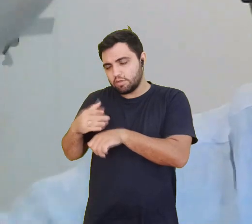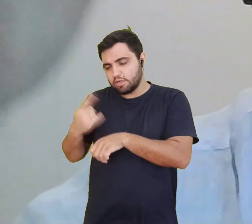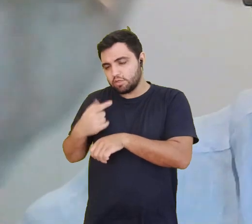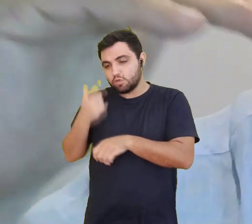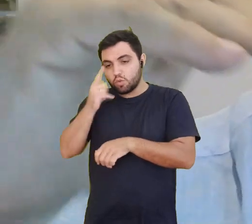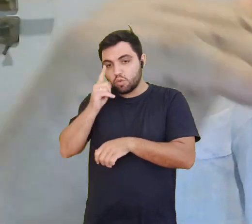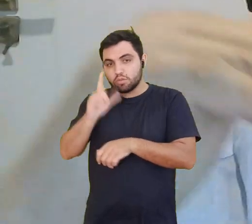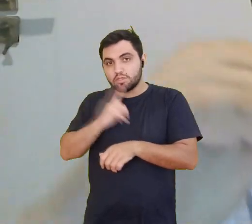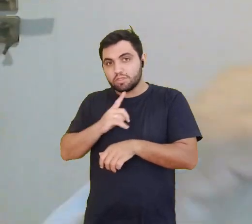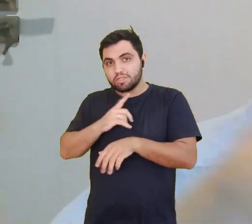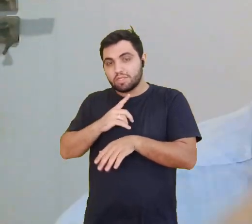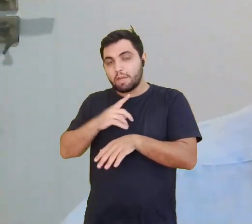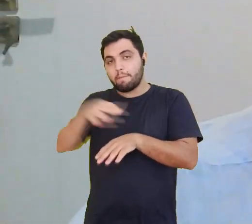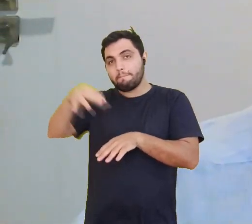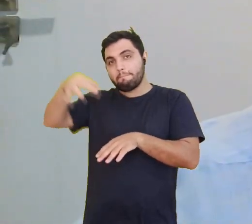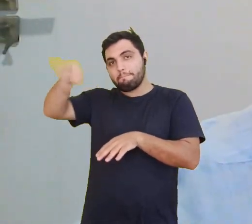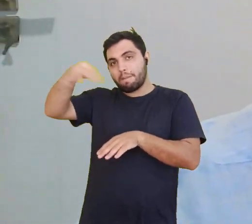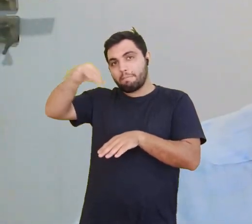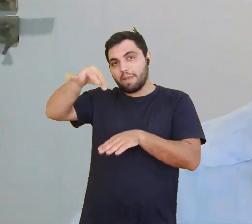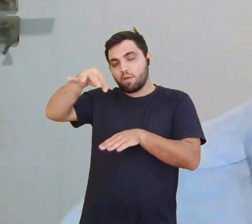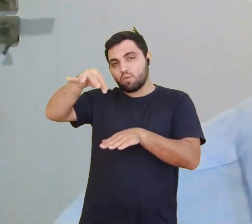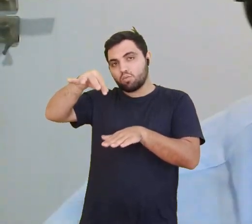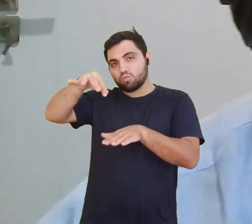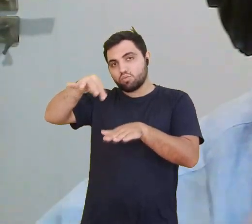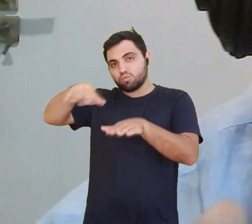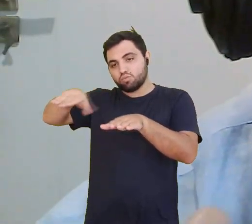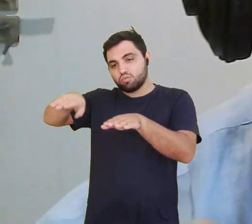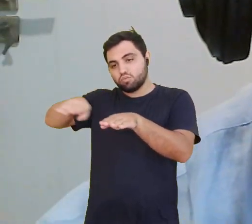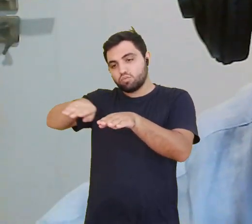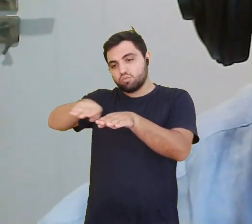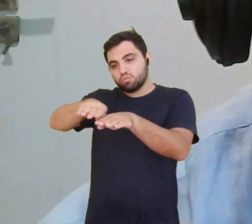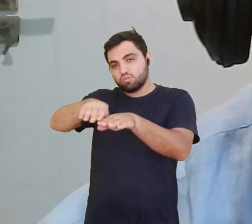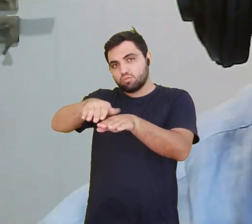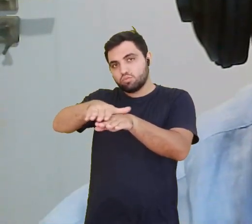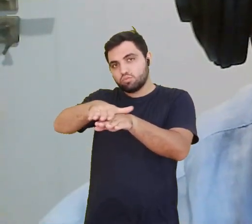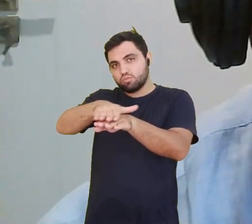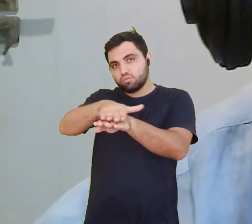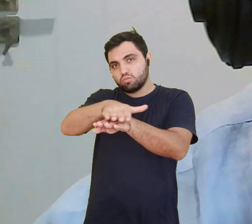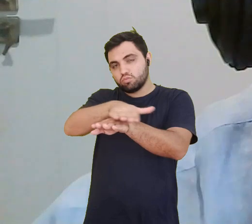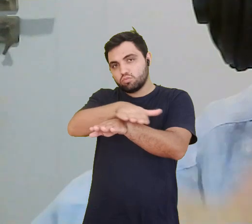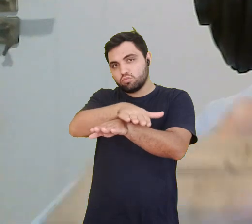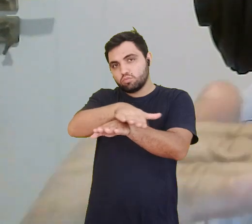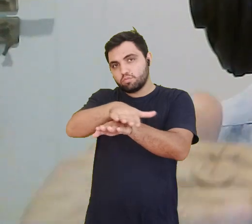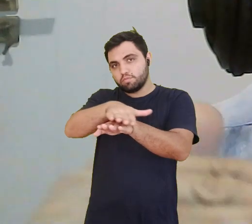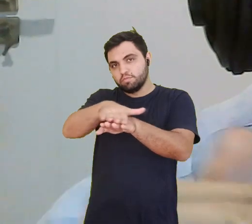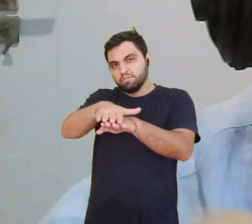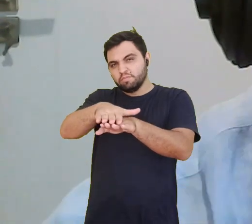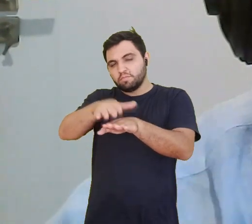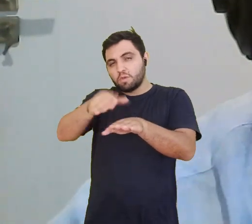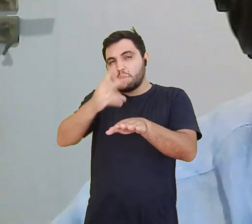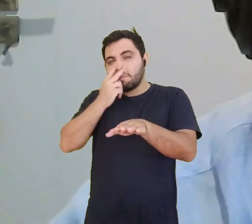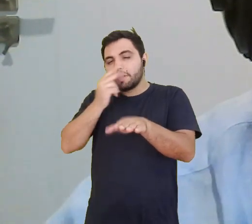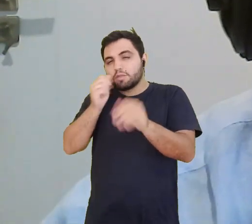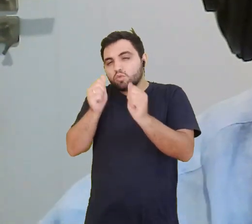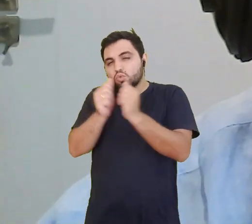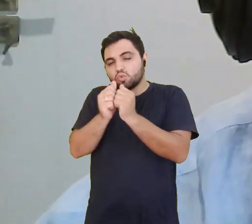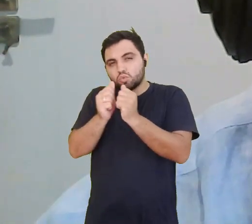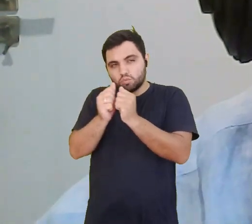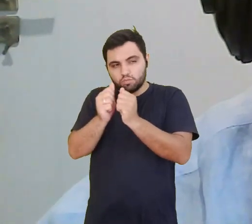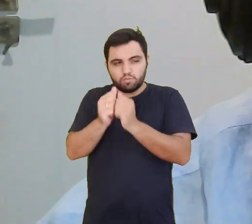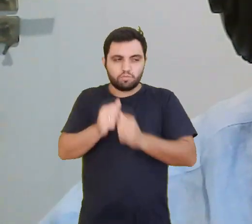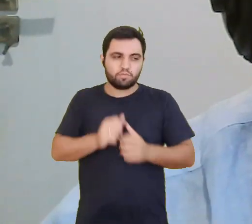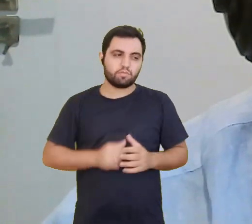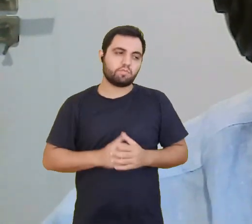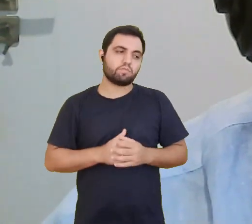passar uma folha de papel embaixo da cabeça de impressão bem justinha, quer dizer,